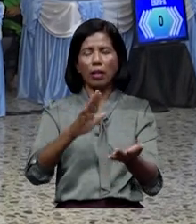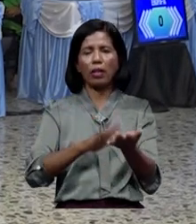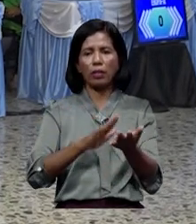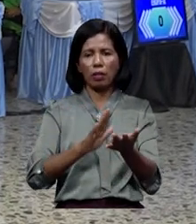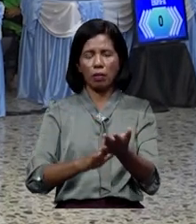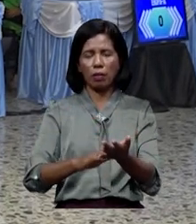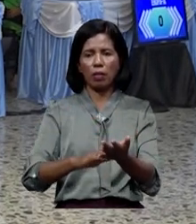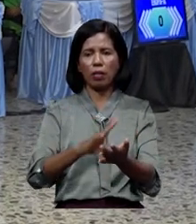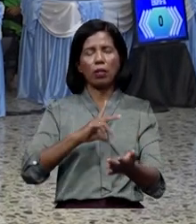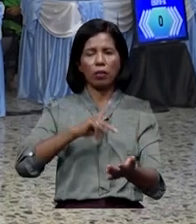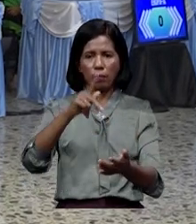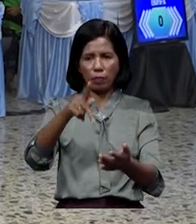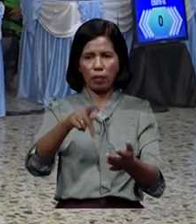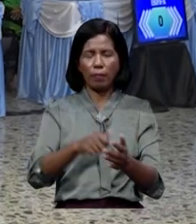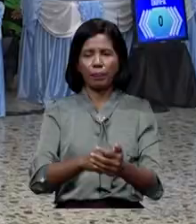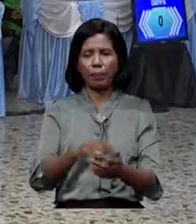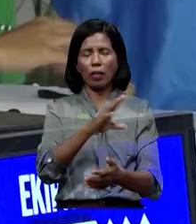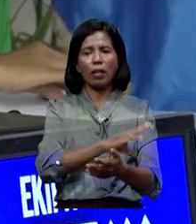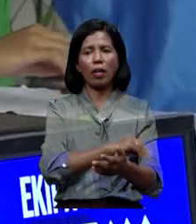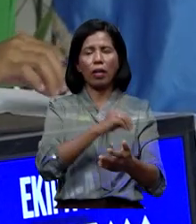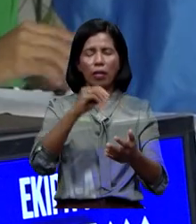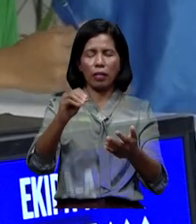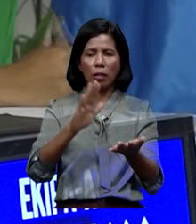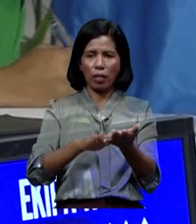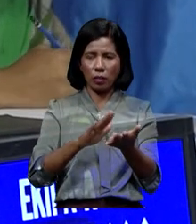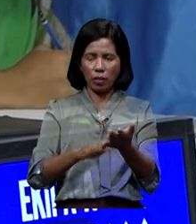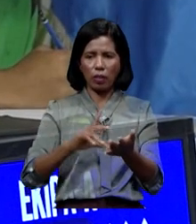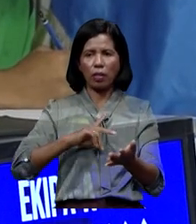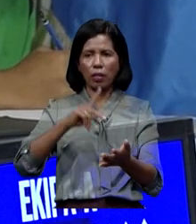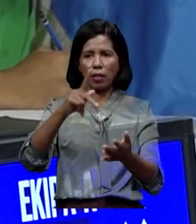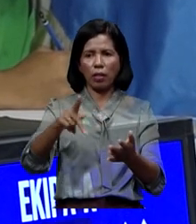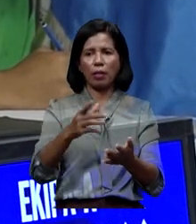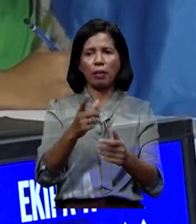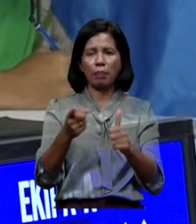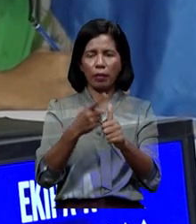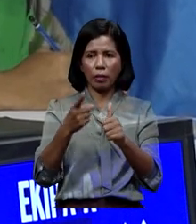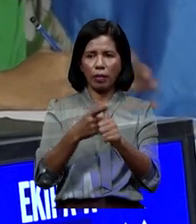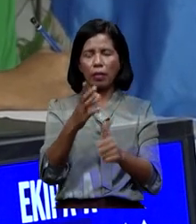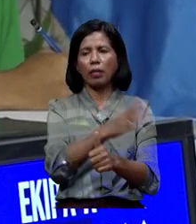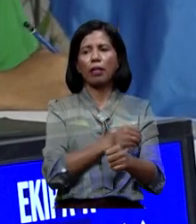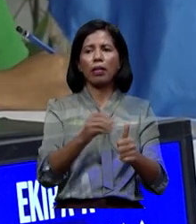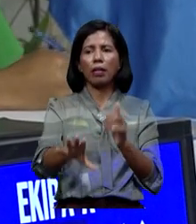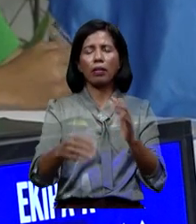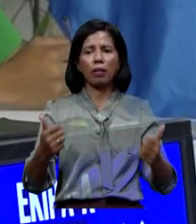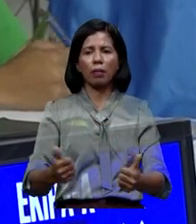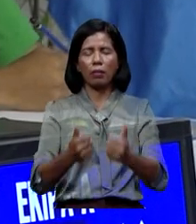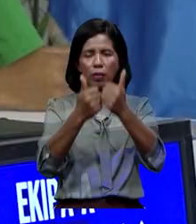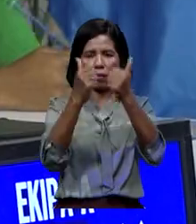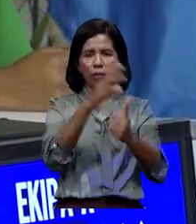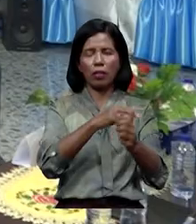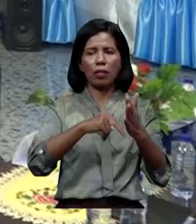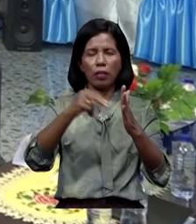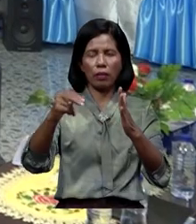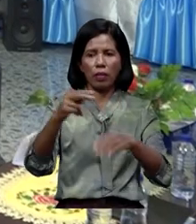Lere Anantimur, Lauteng. E a certame refere escola secundária Lere Anantimur, mac primeira classificação, onde compete e a certame nível